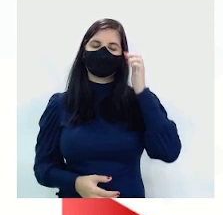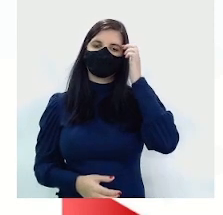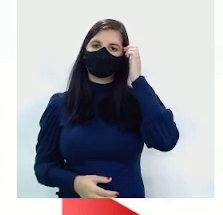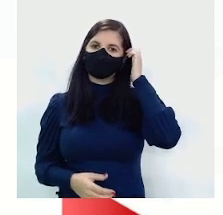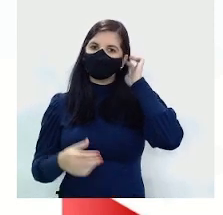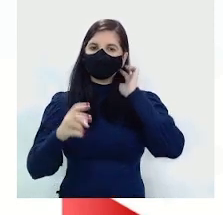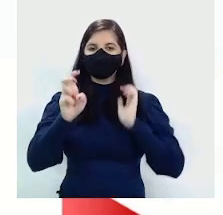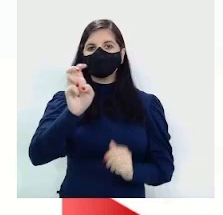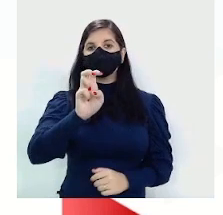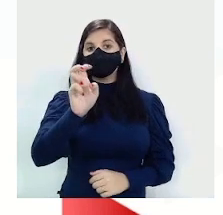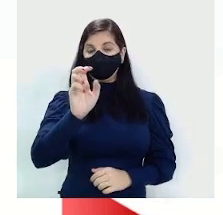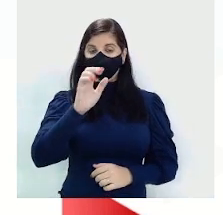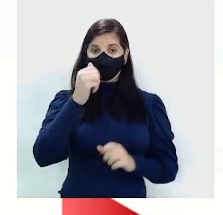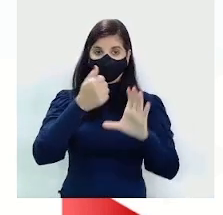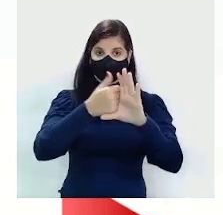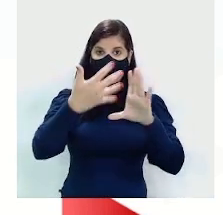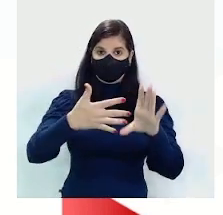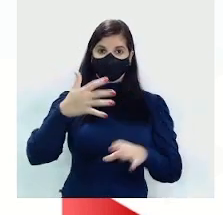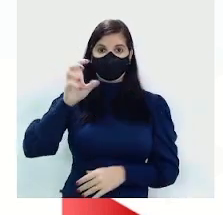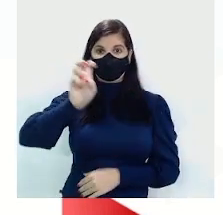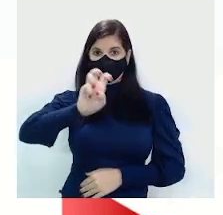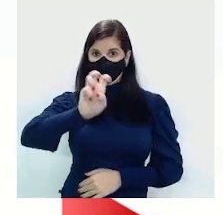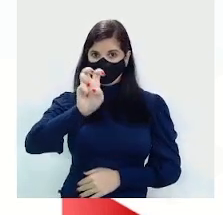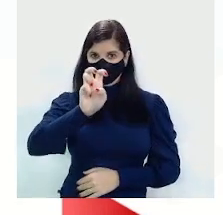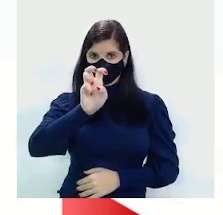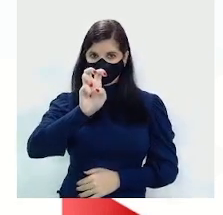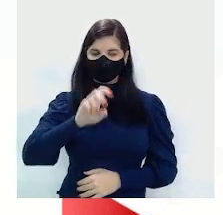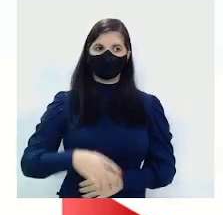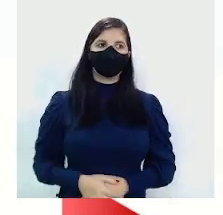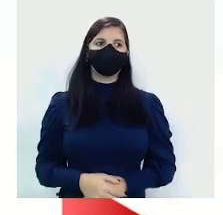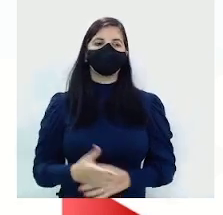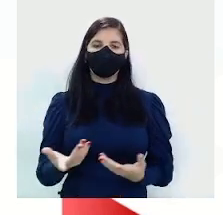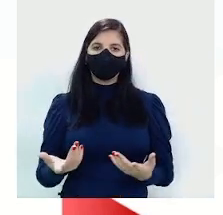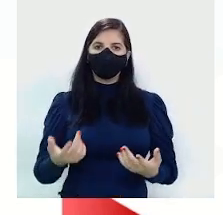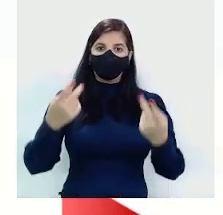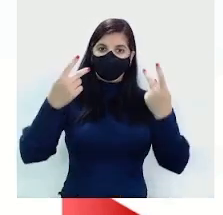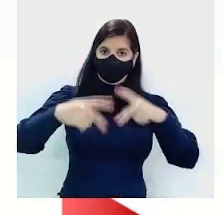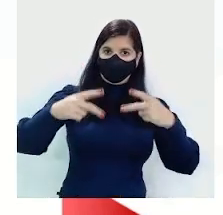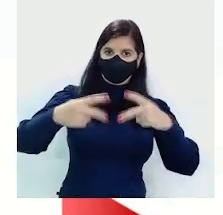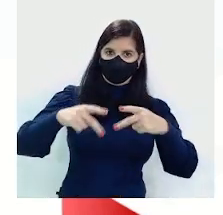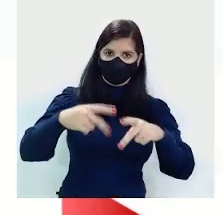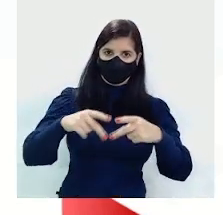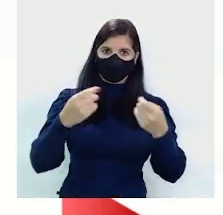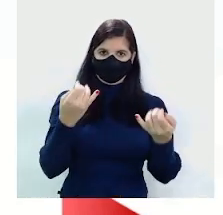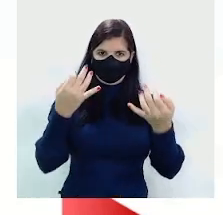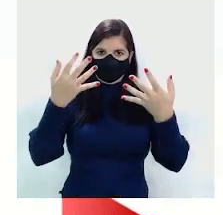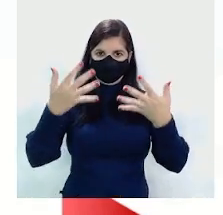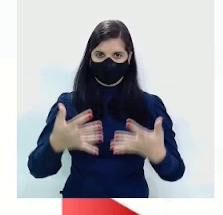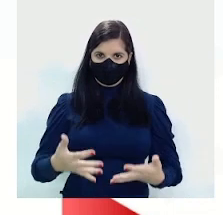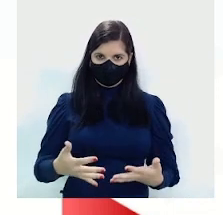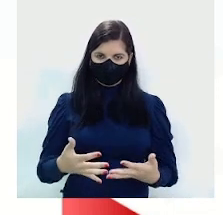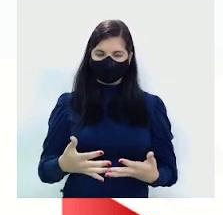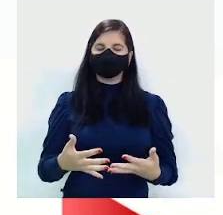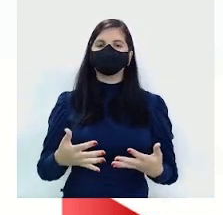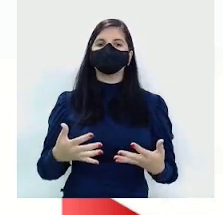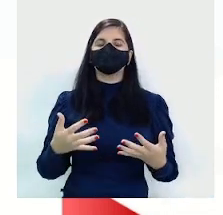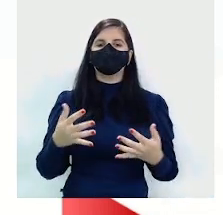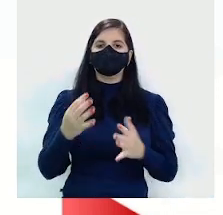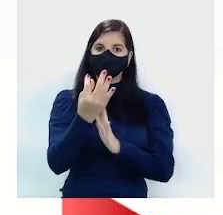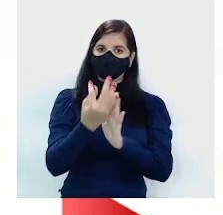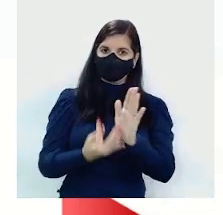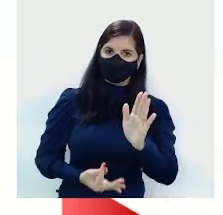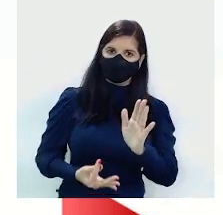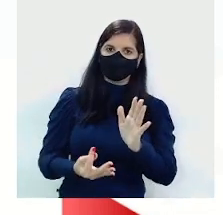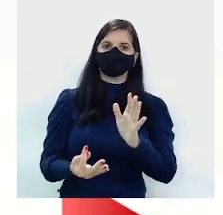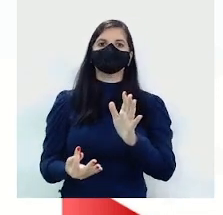Quinta característica, vamos ver aí, olha só. Por seu caráter explicativo, esses